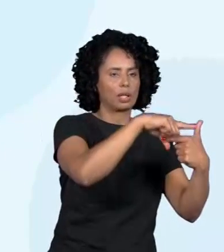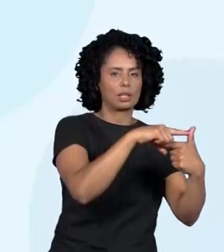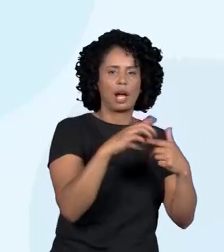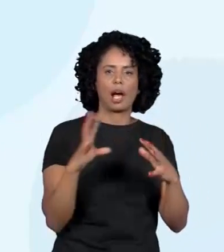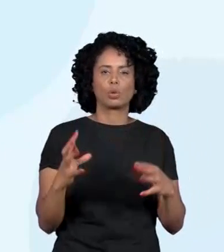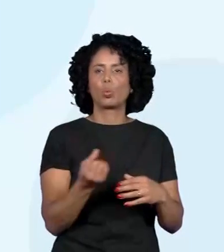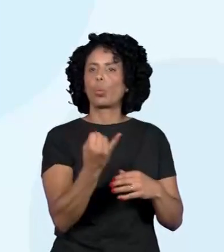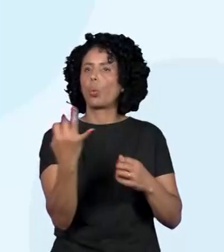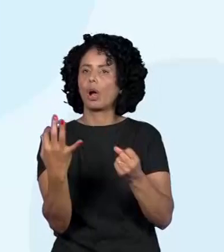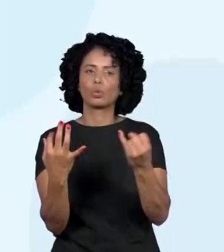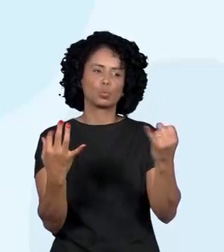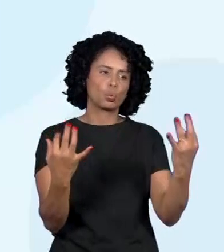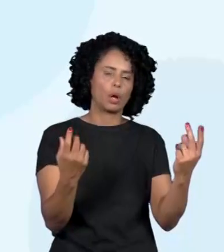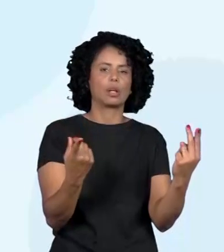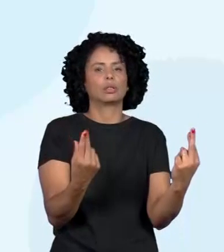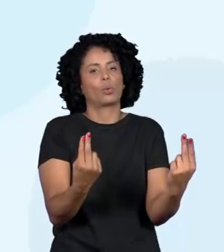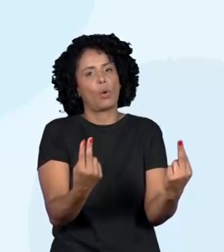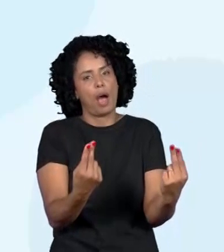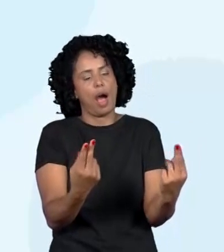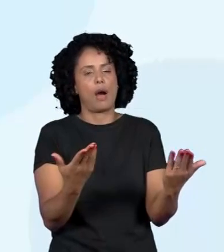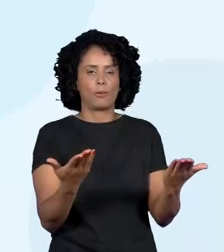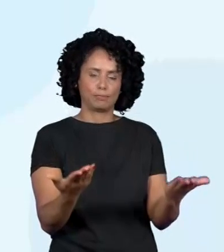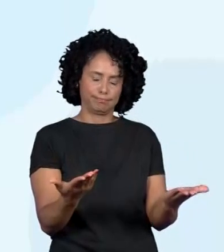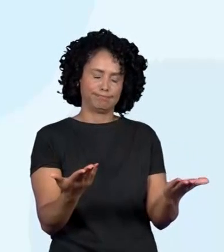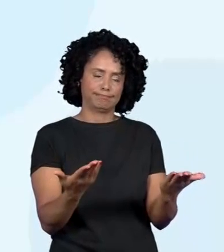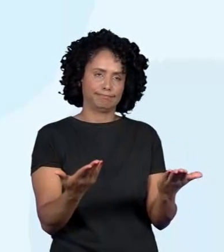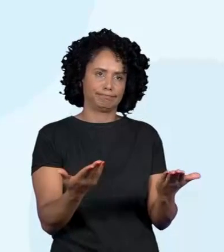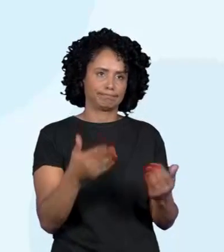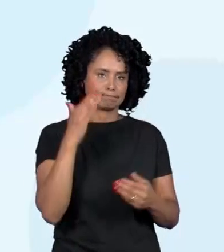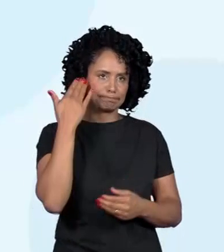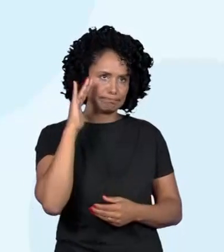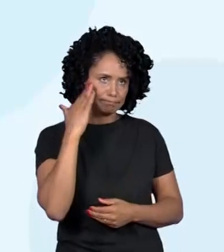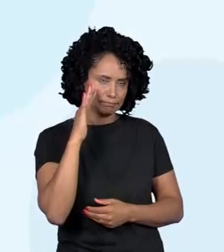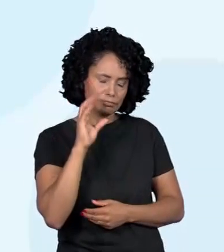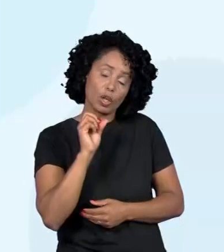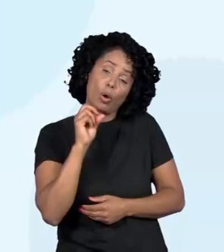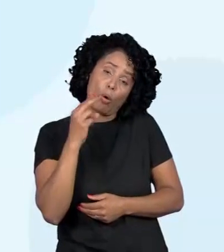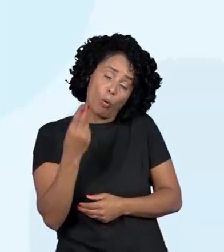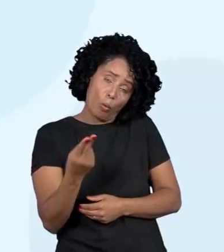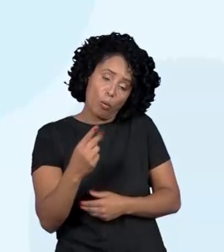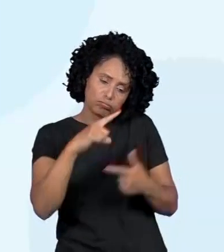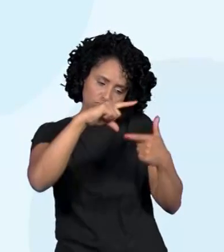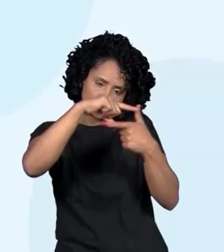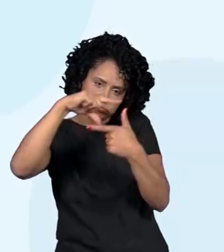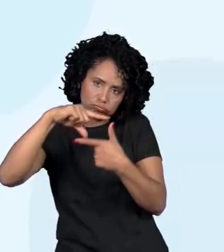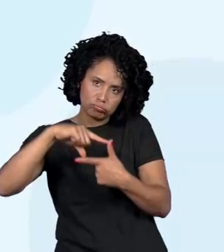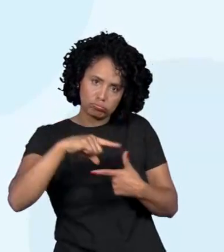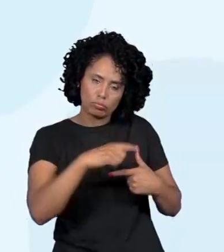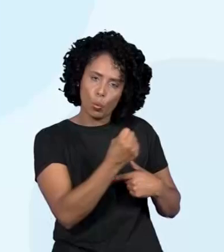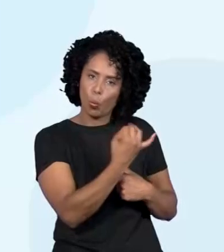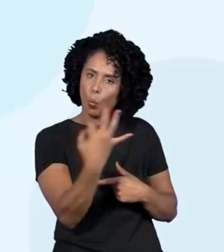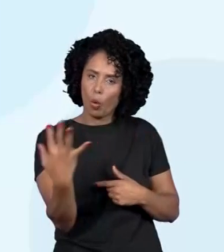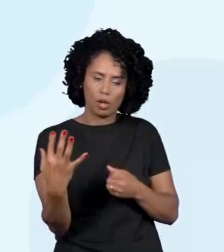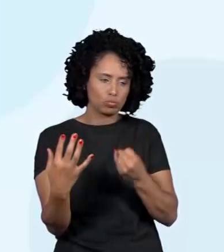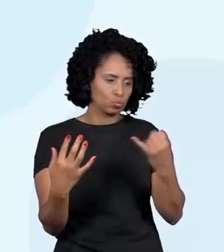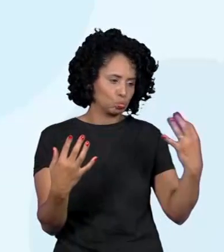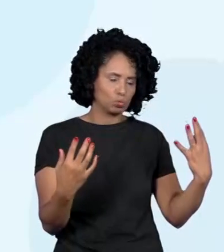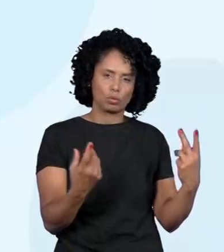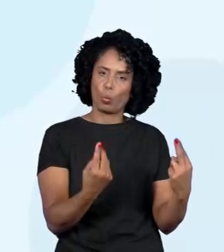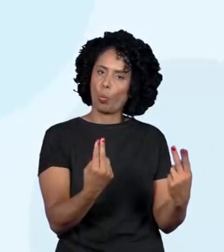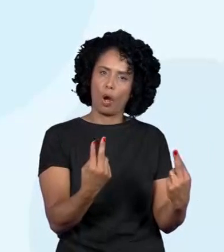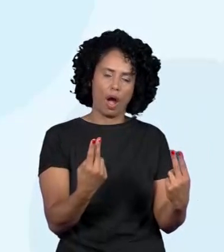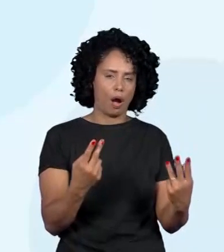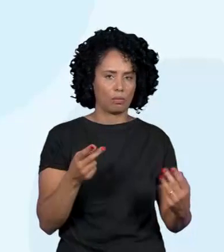vértice oposto a ele, por exemplo, tá? Ou que tem a mesma quantidade de quadradinhos. Mas